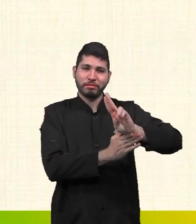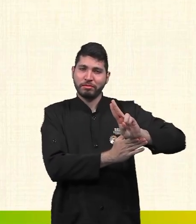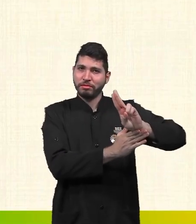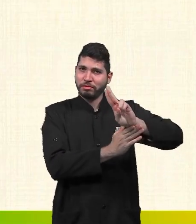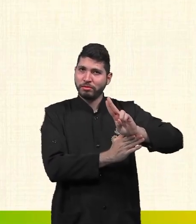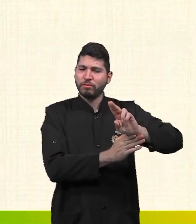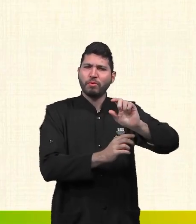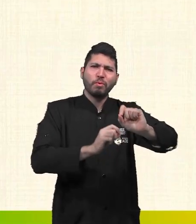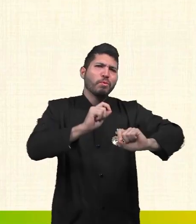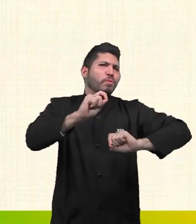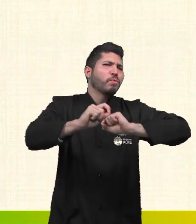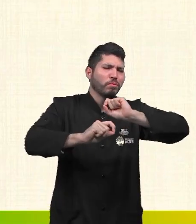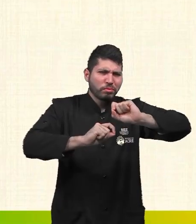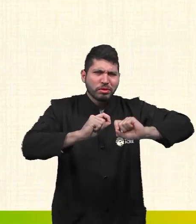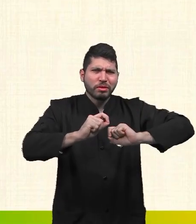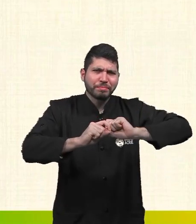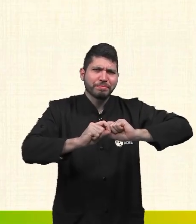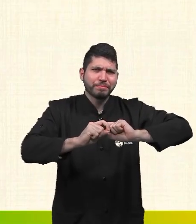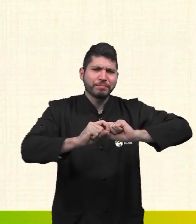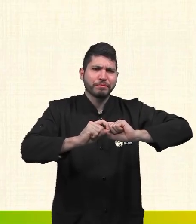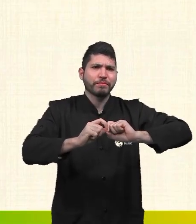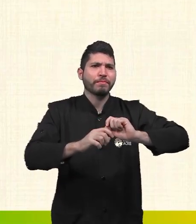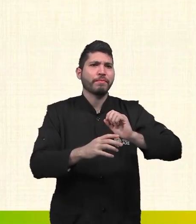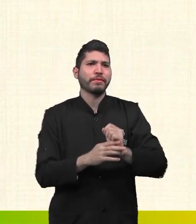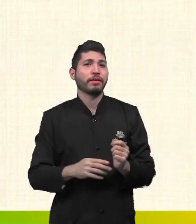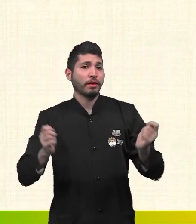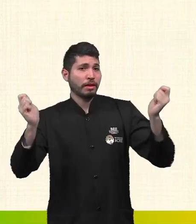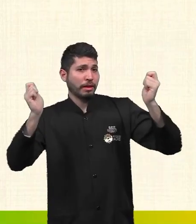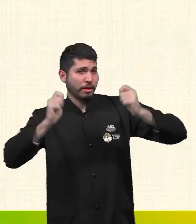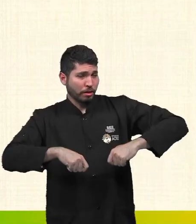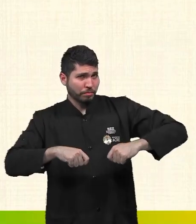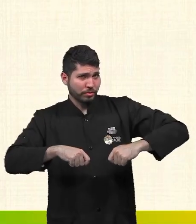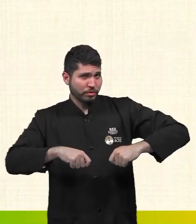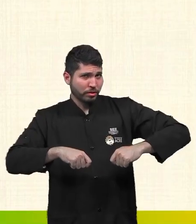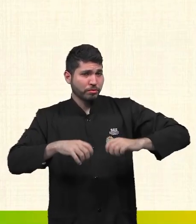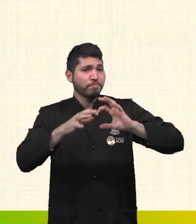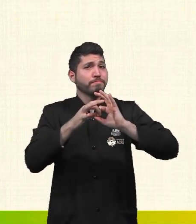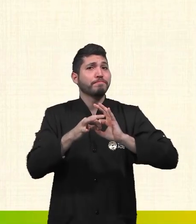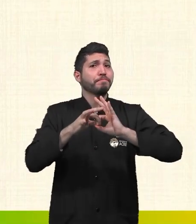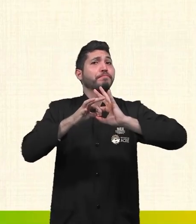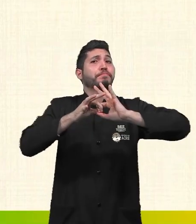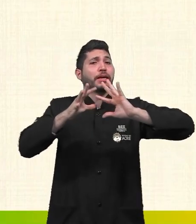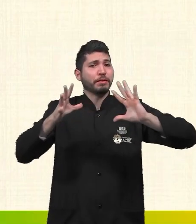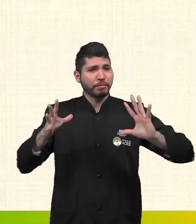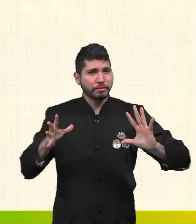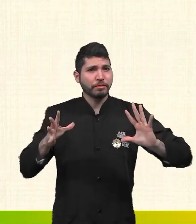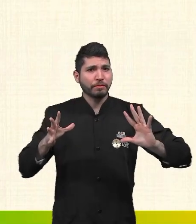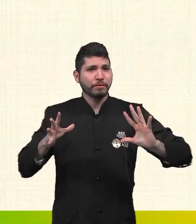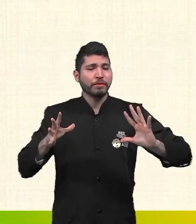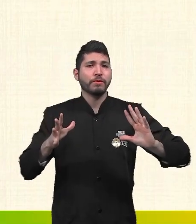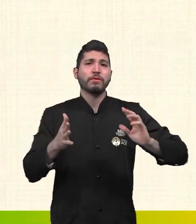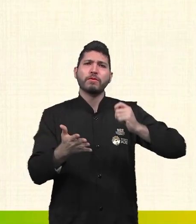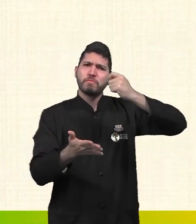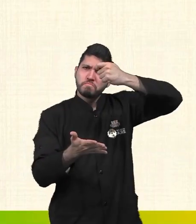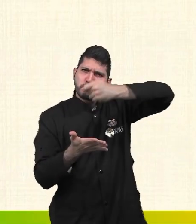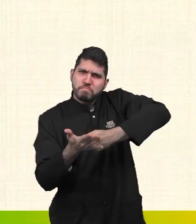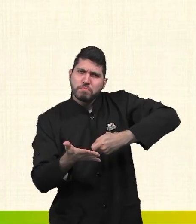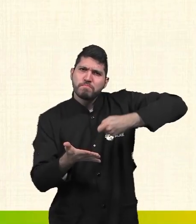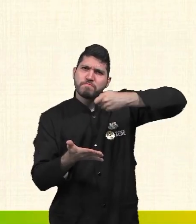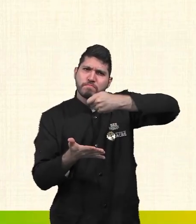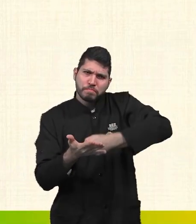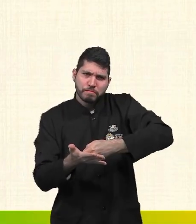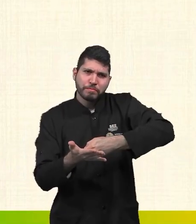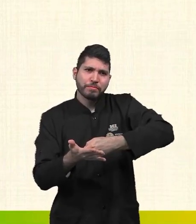A, capacidade. Letra B, permissão. Letra C,